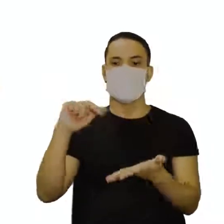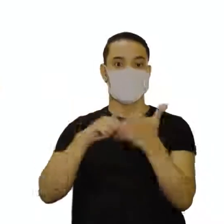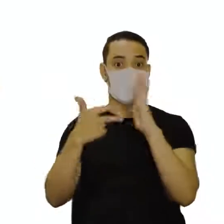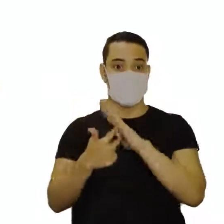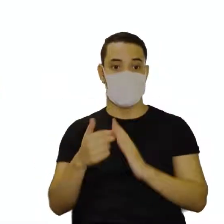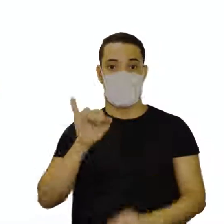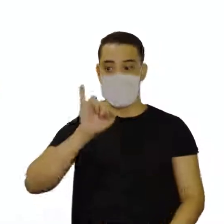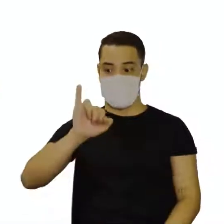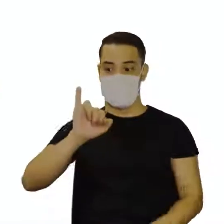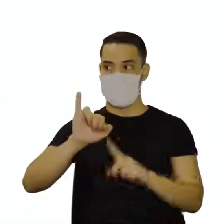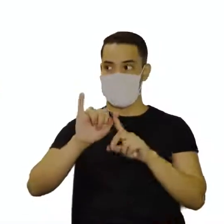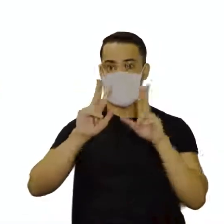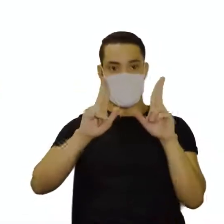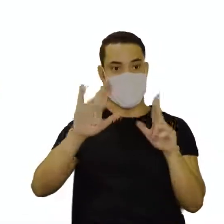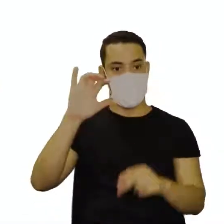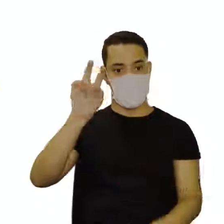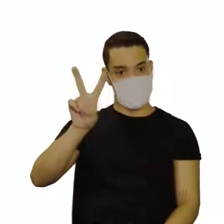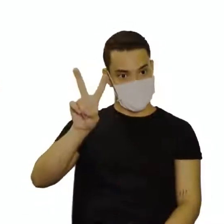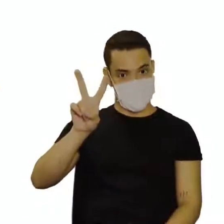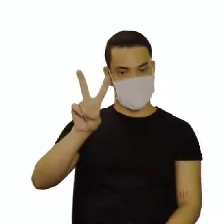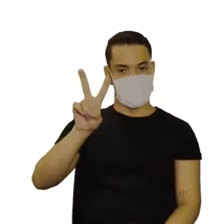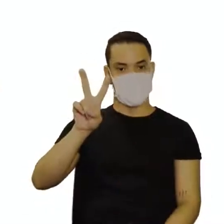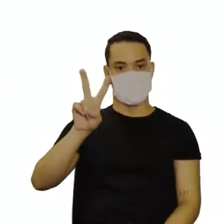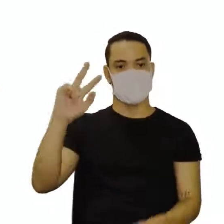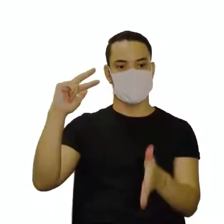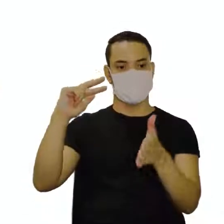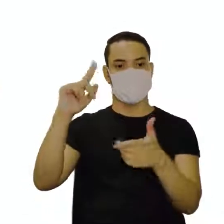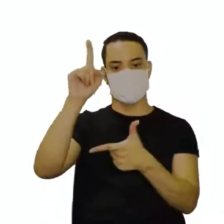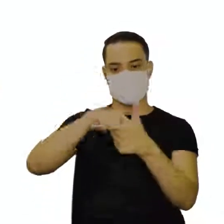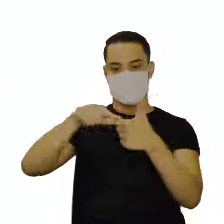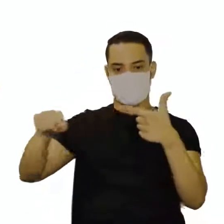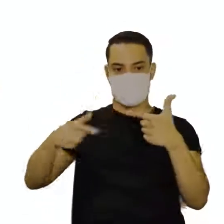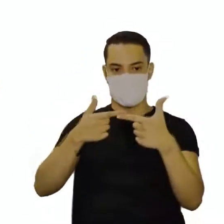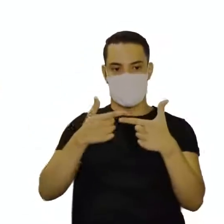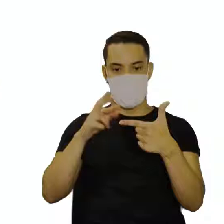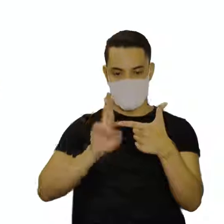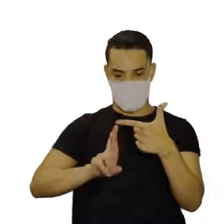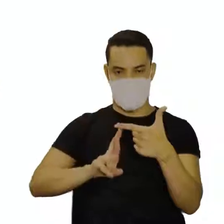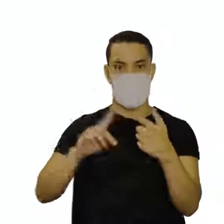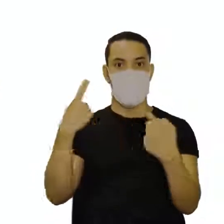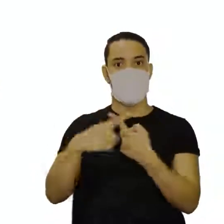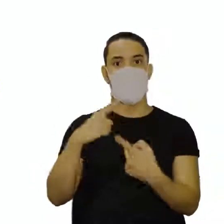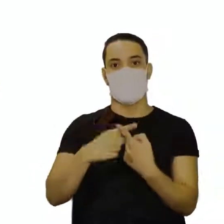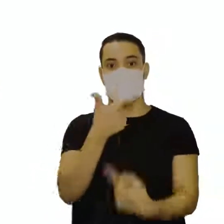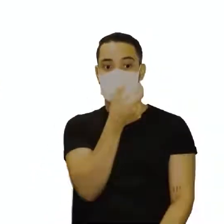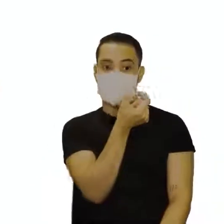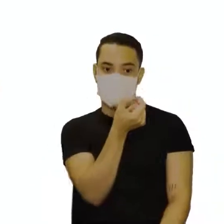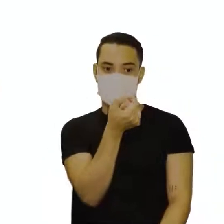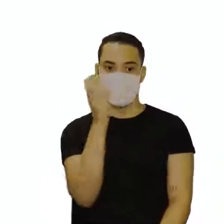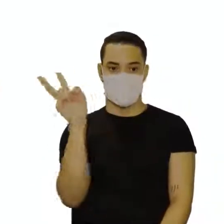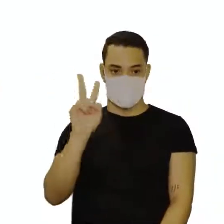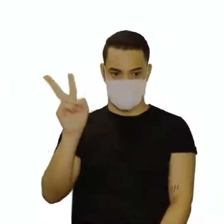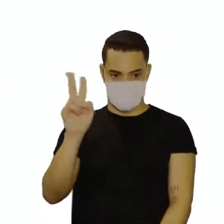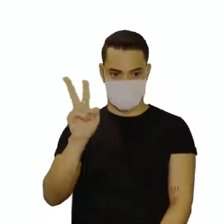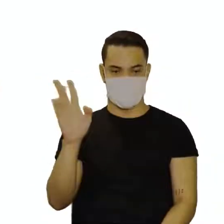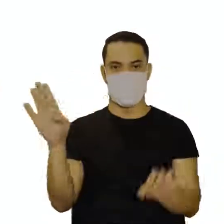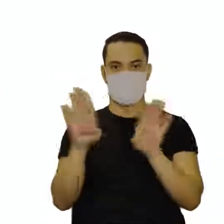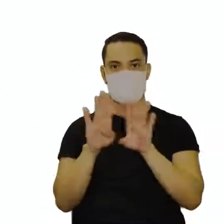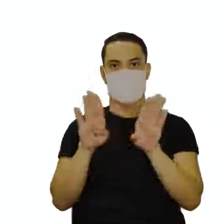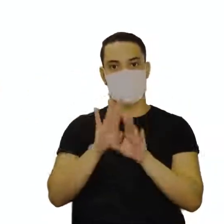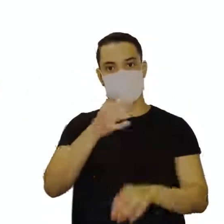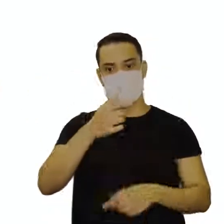I igual a V dividido por R. V é 20 volts, aqui, ó,